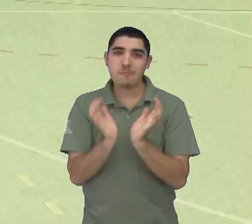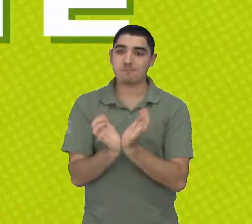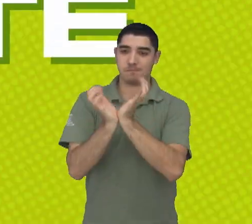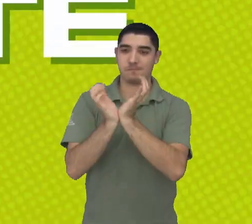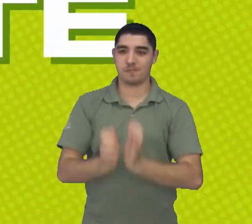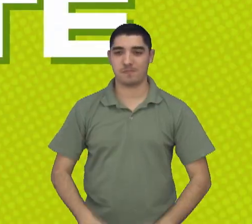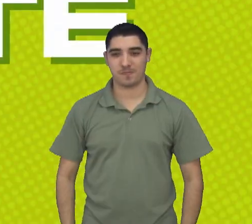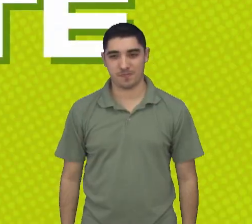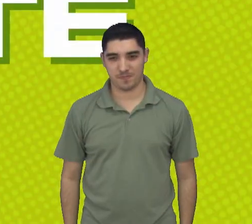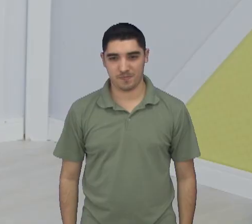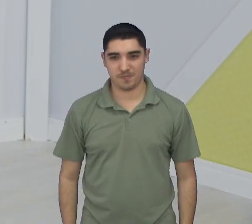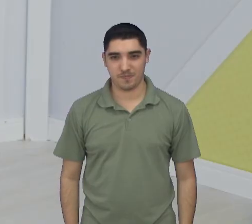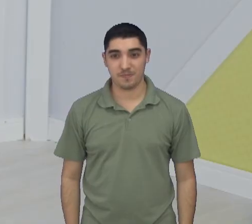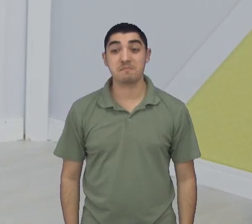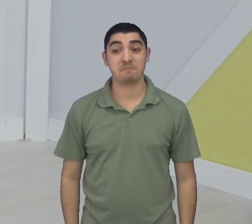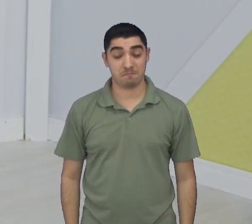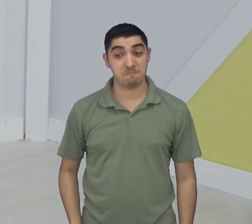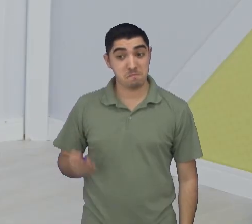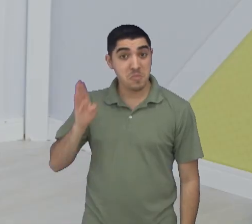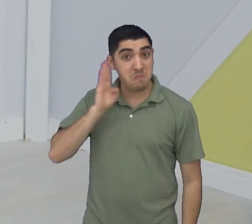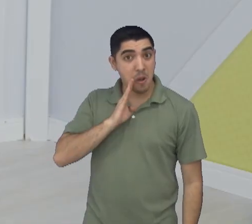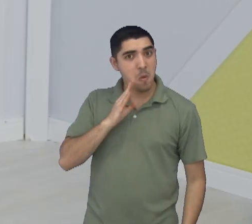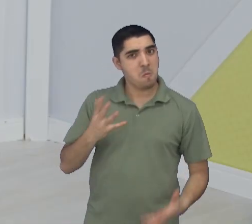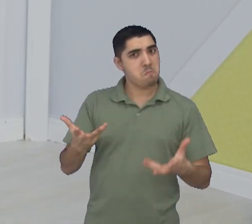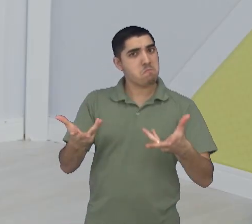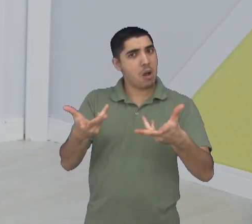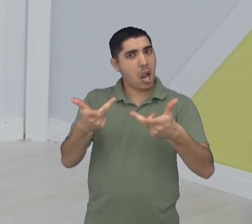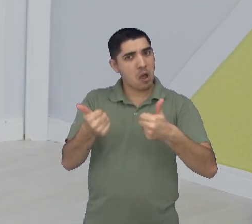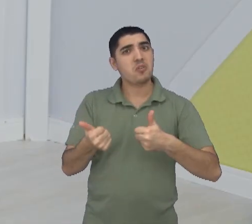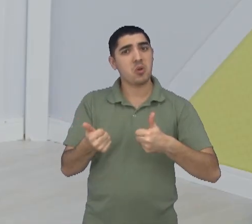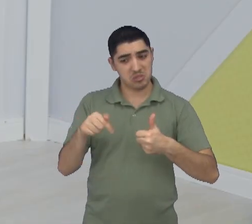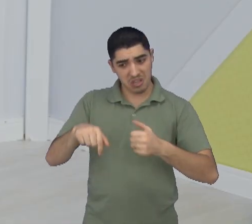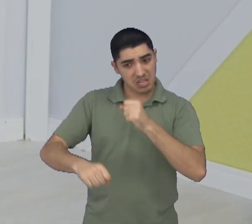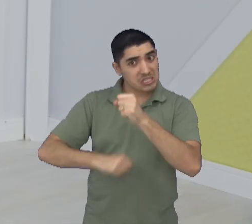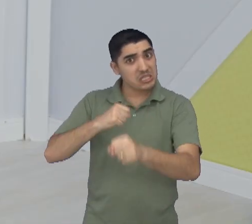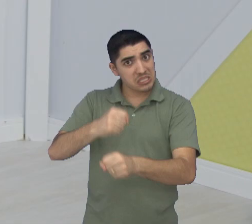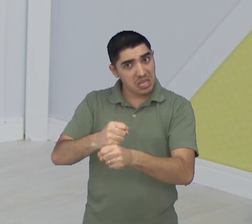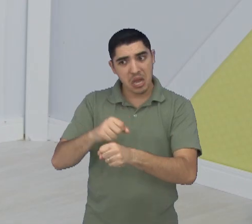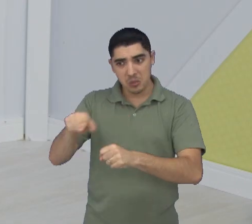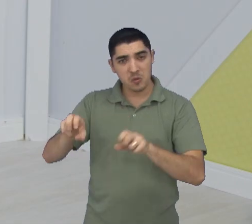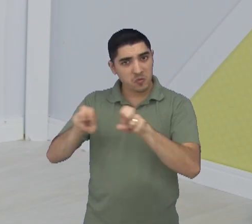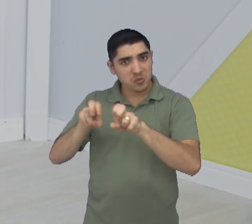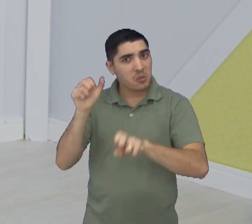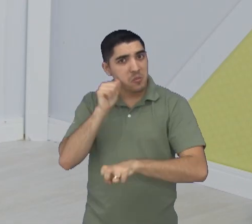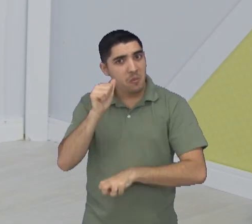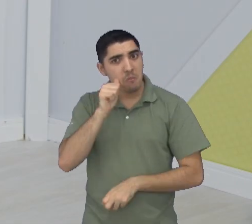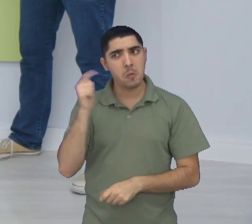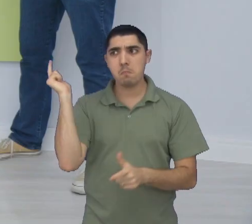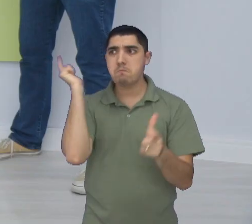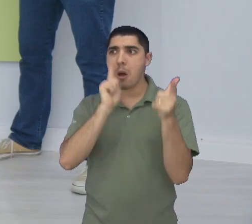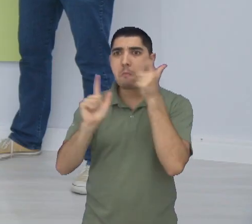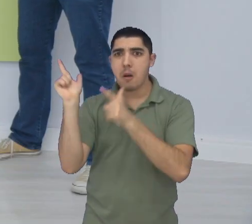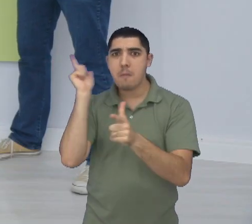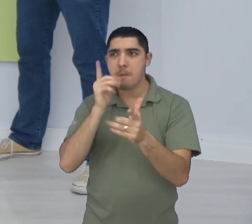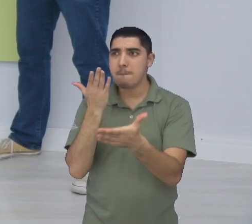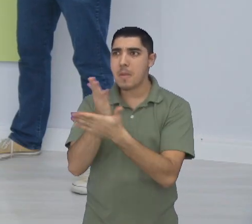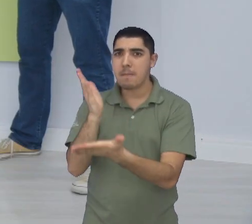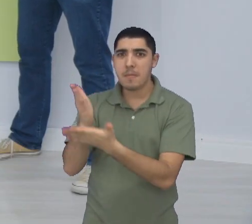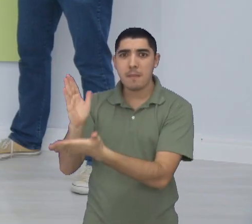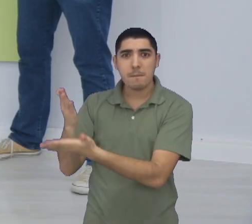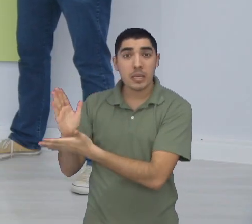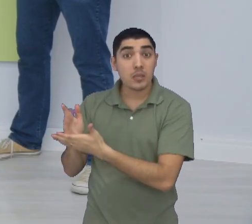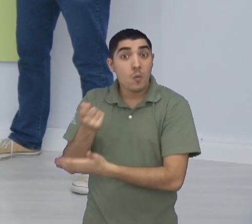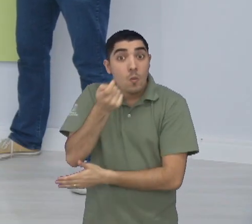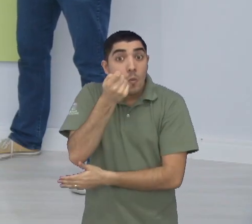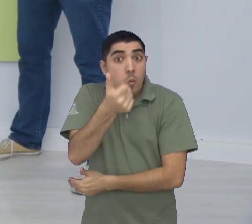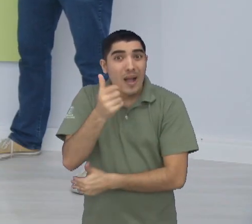temporada. Paulo, um ano incrível para o São José Futsal Feminino, né? Chegou em quase todas as finais